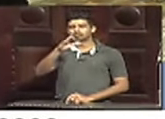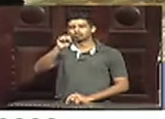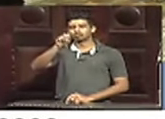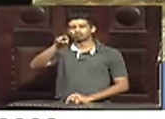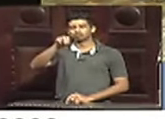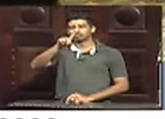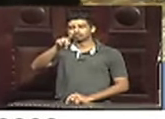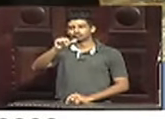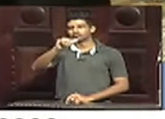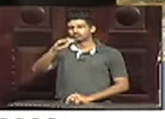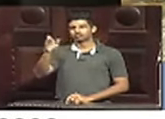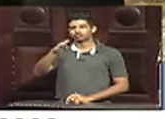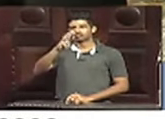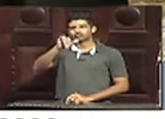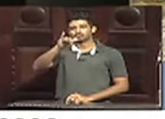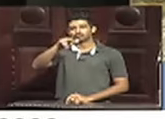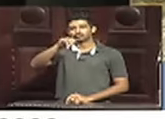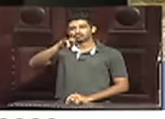Braga Neto.